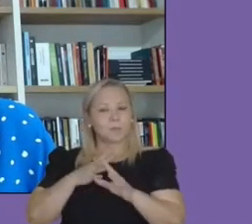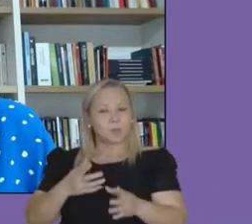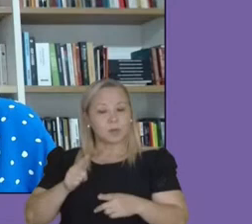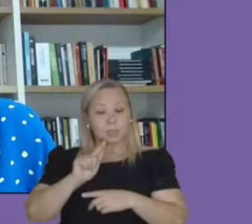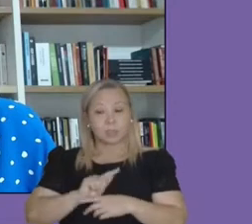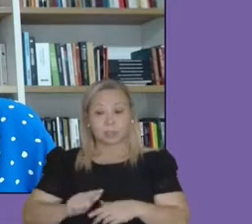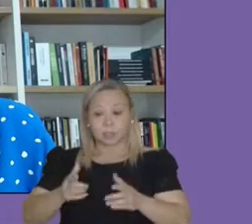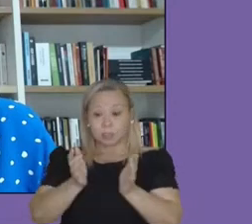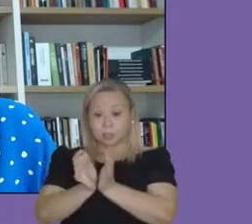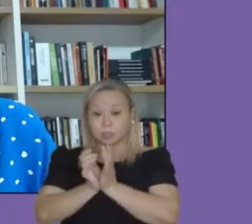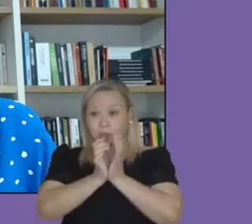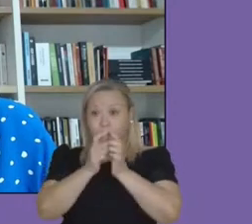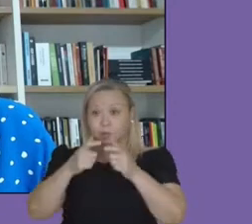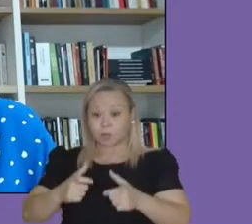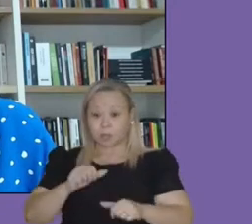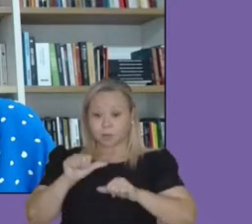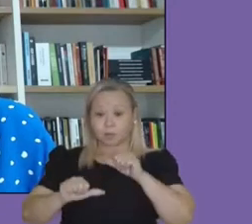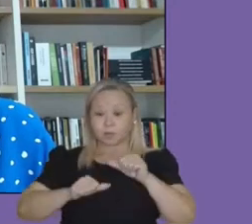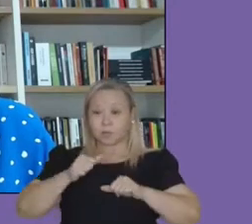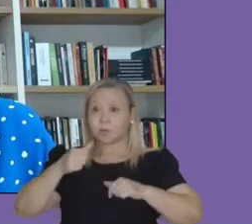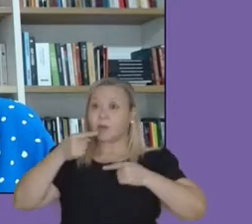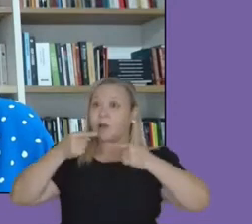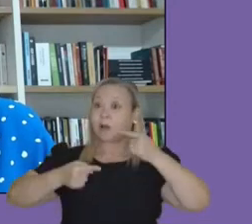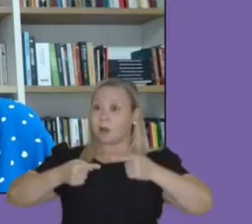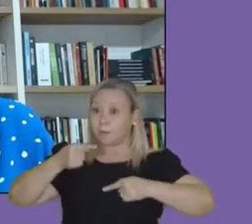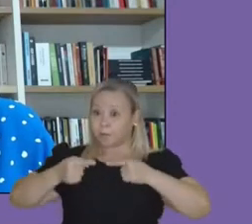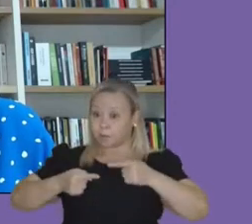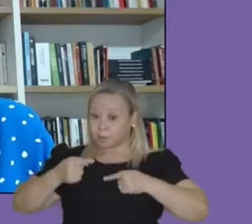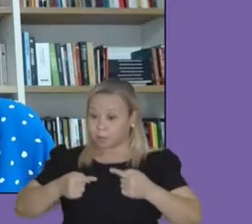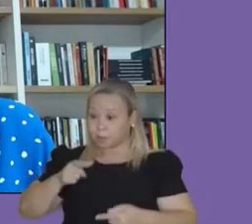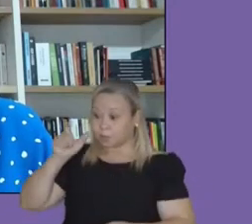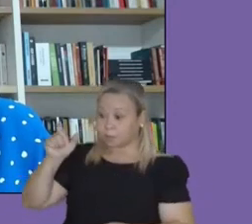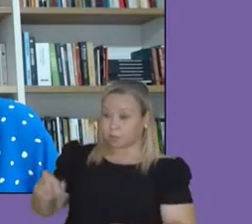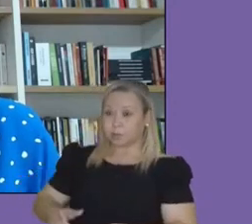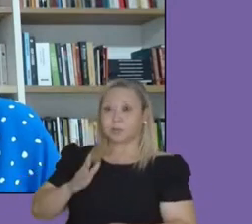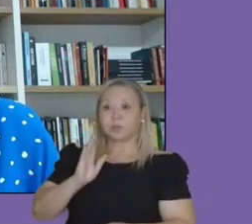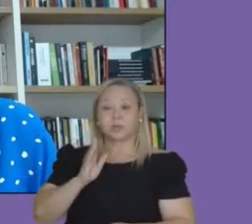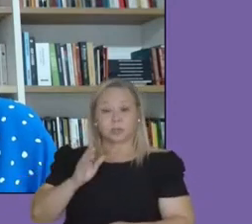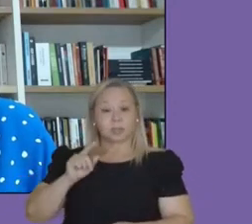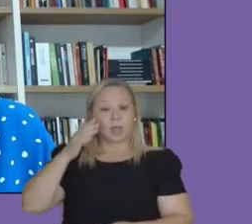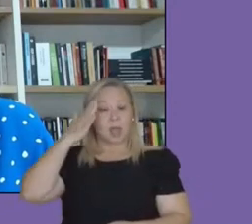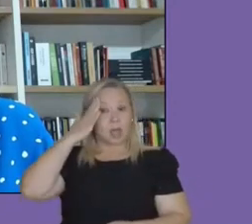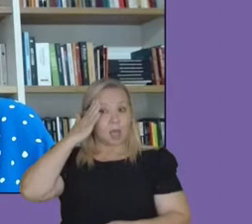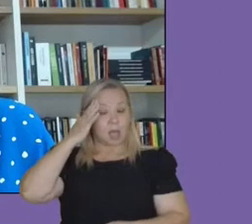agentes que vão se tornar políticos ou agentes que já são políticos